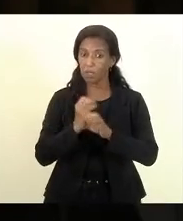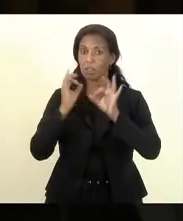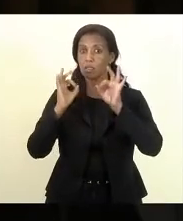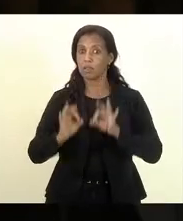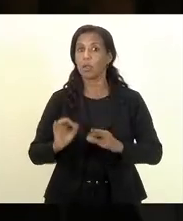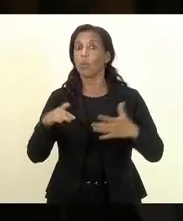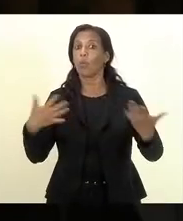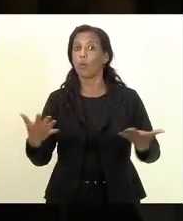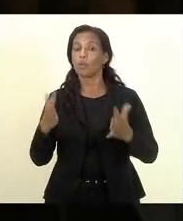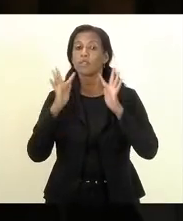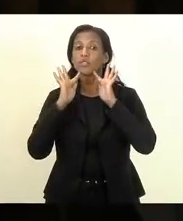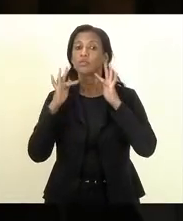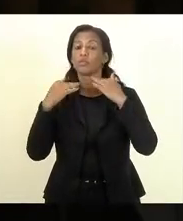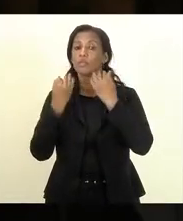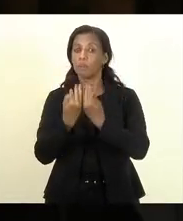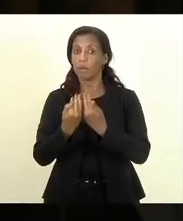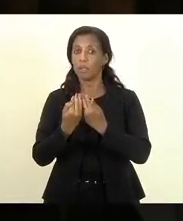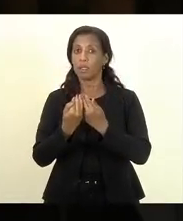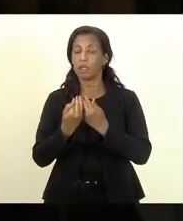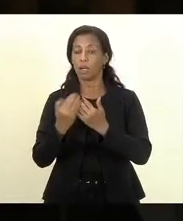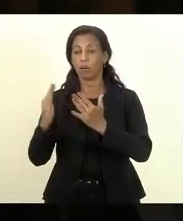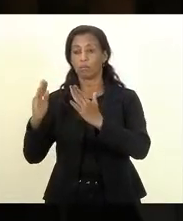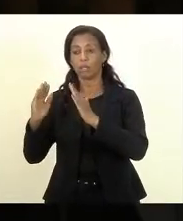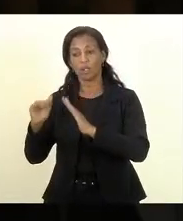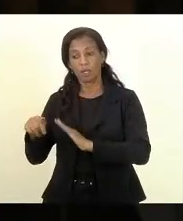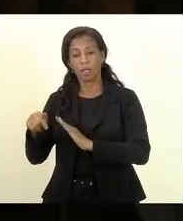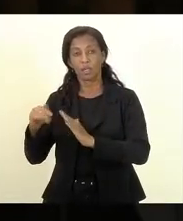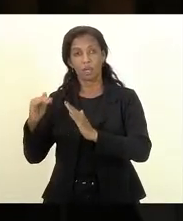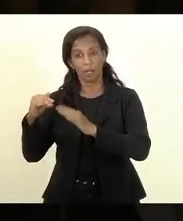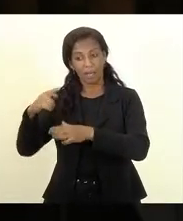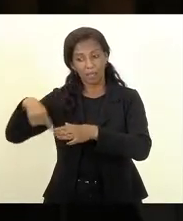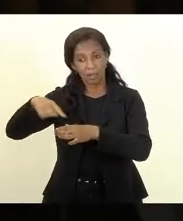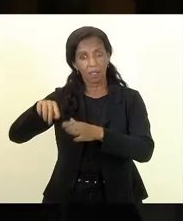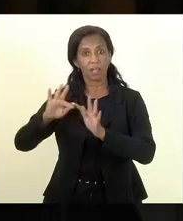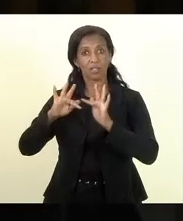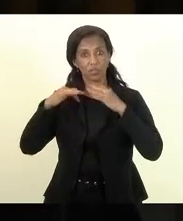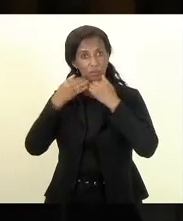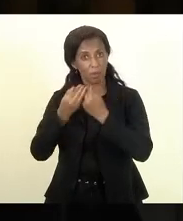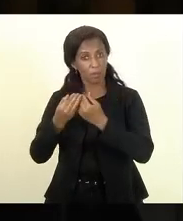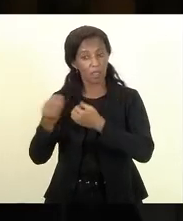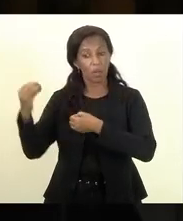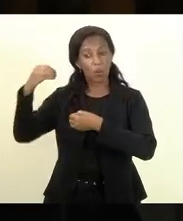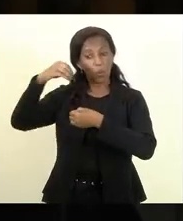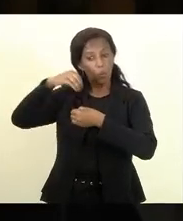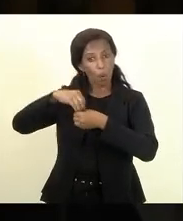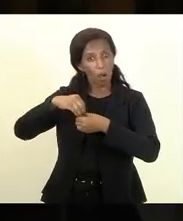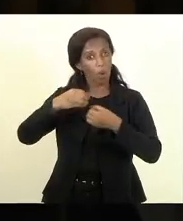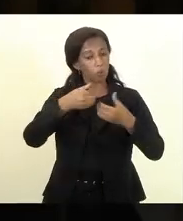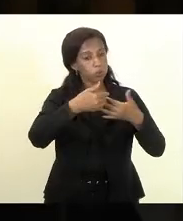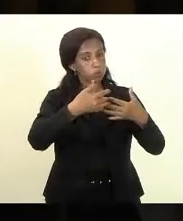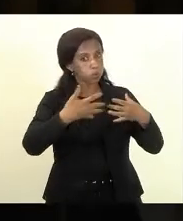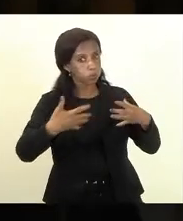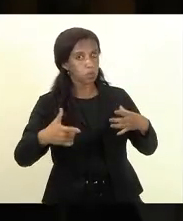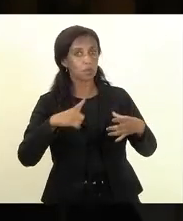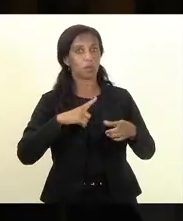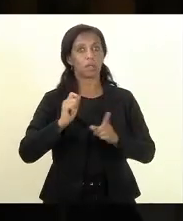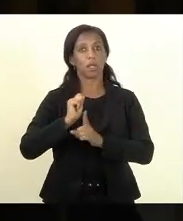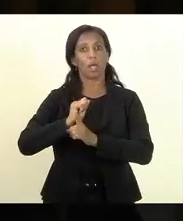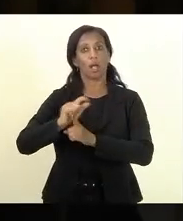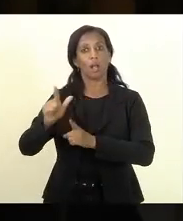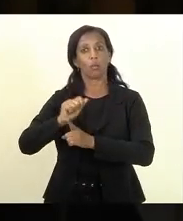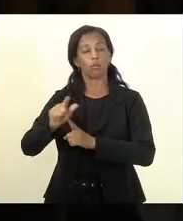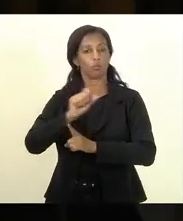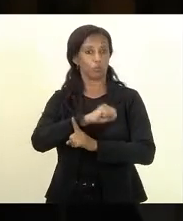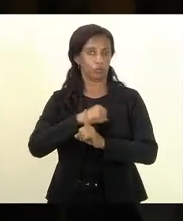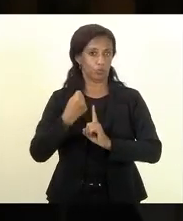estão ali, e dentre as famílias que estão ali, quais que se enquadram nos requisitos para receber aluguel social. Vossa Excelência conhece